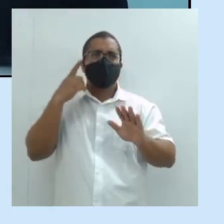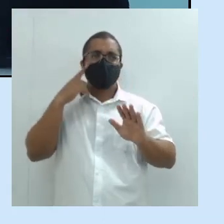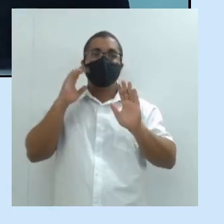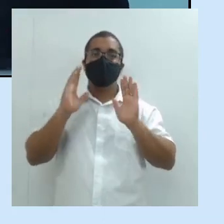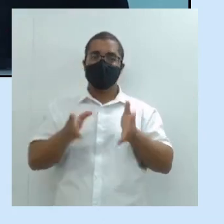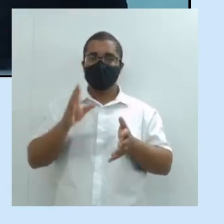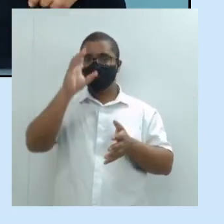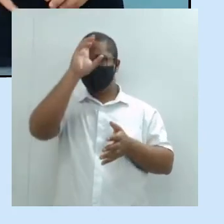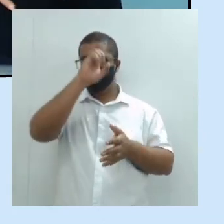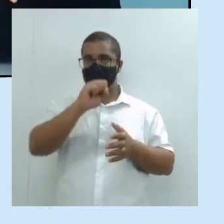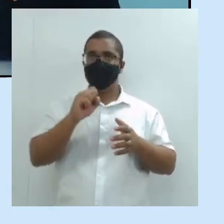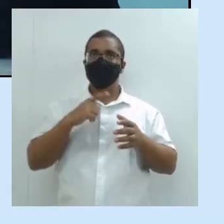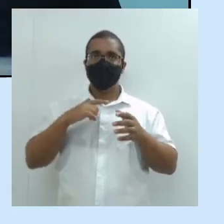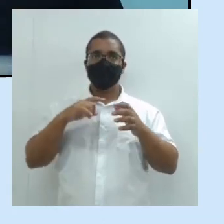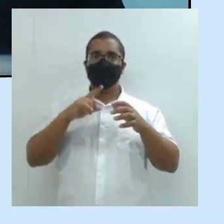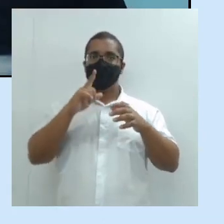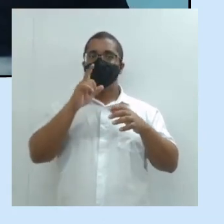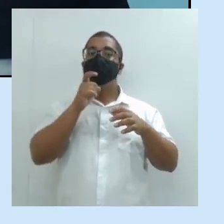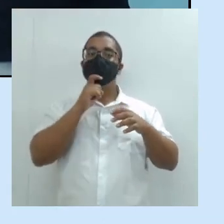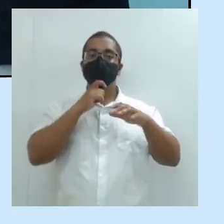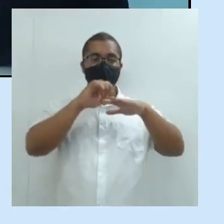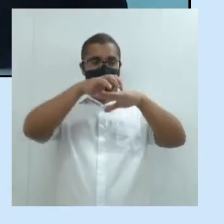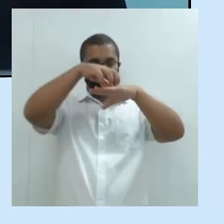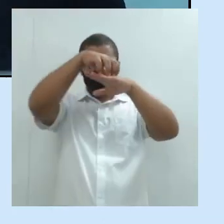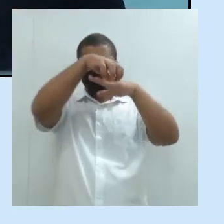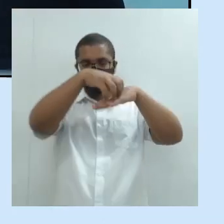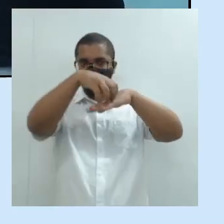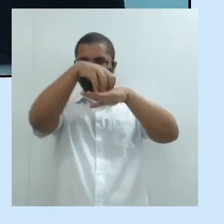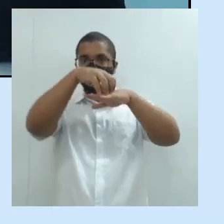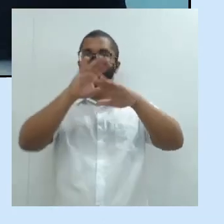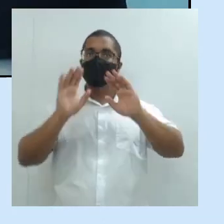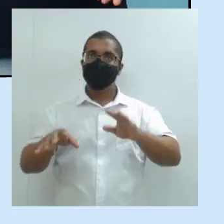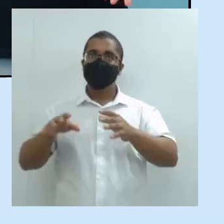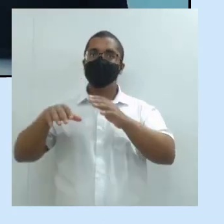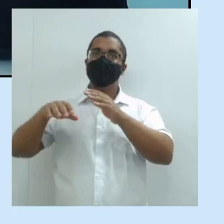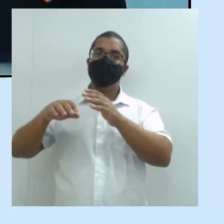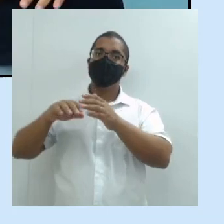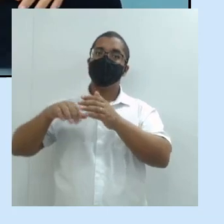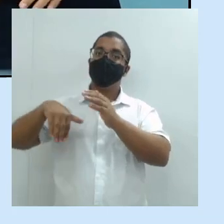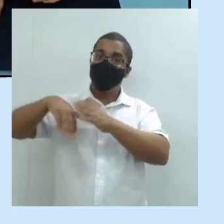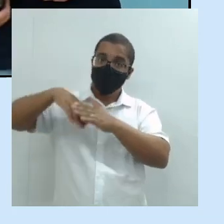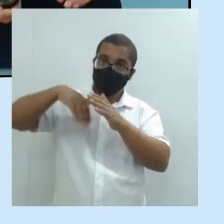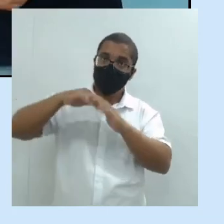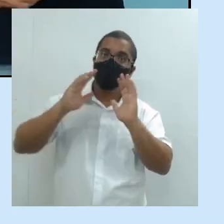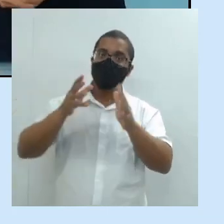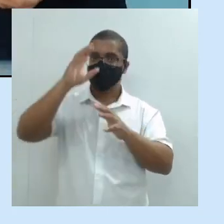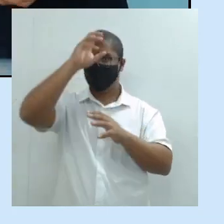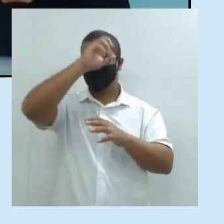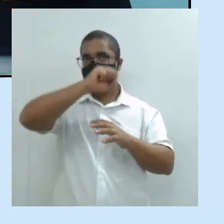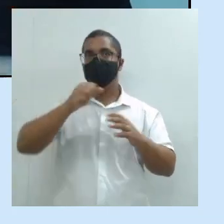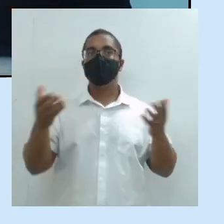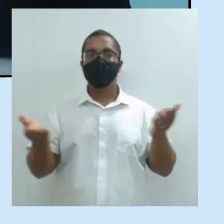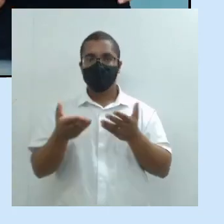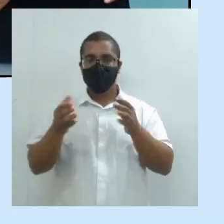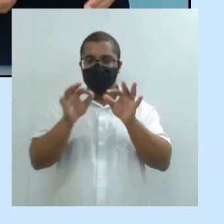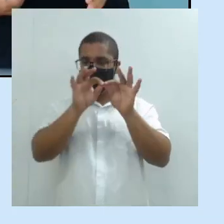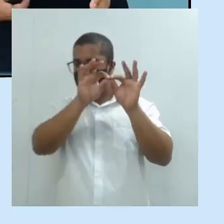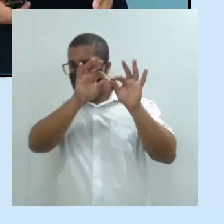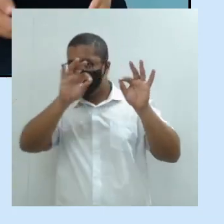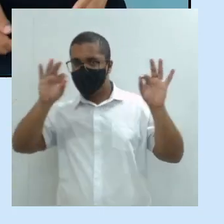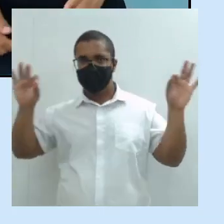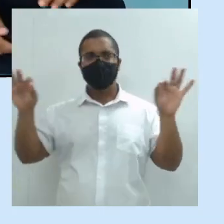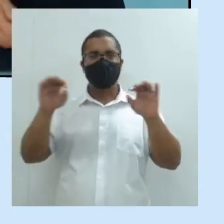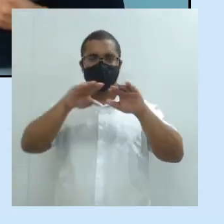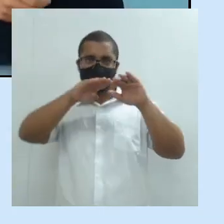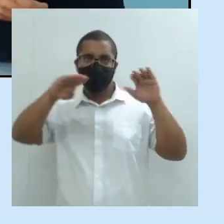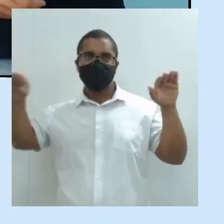vimos com o iceberg, já vimos com a tabela de gols sofridos e marcados. Agora a gente já viu numa reta